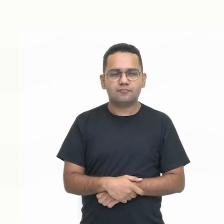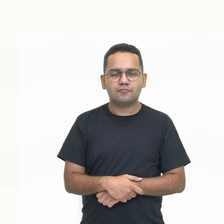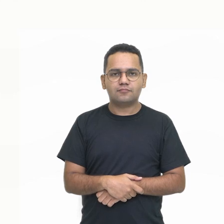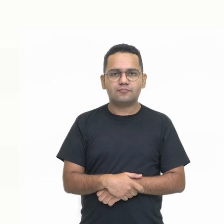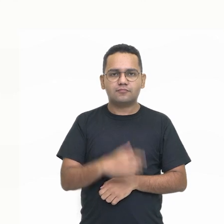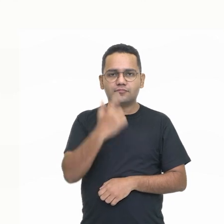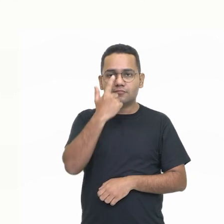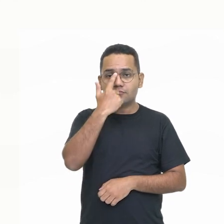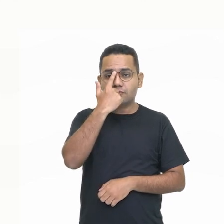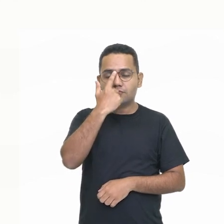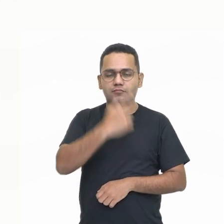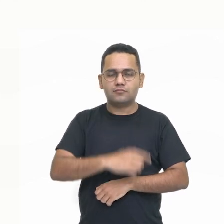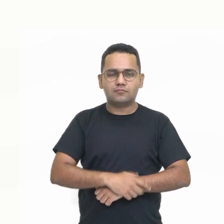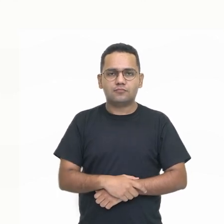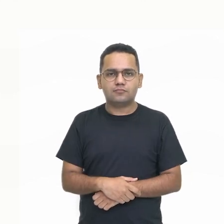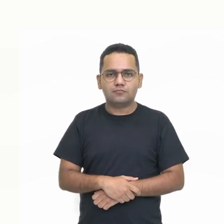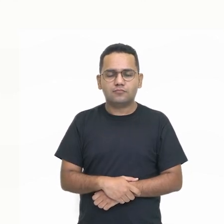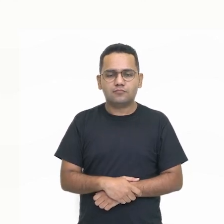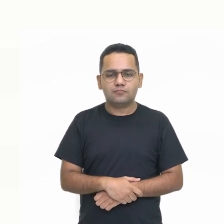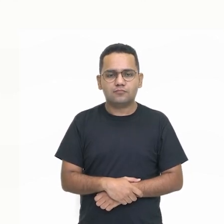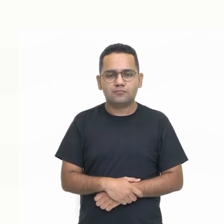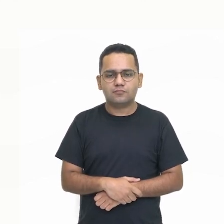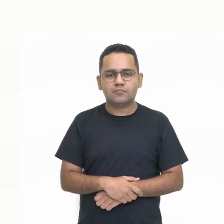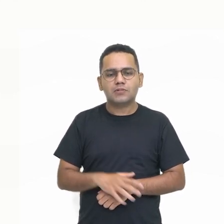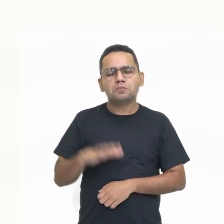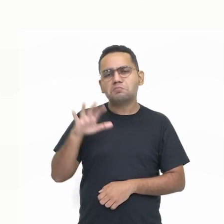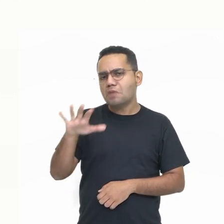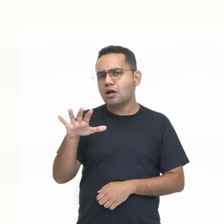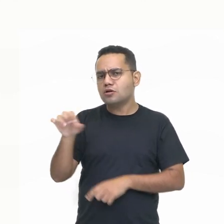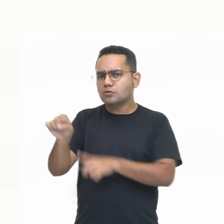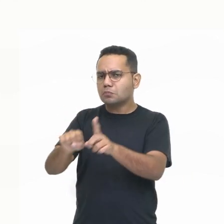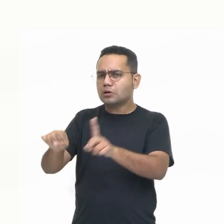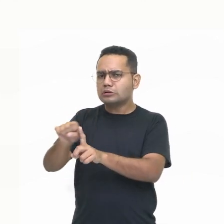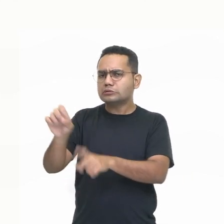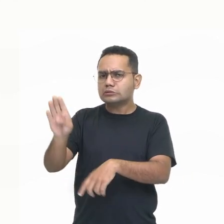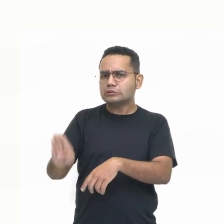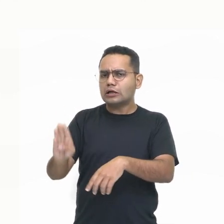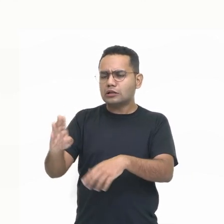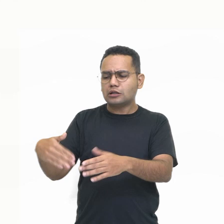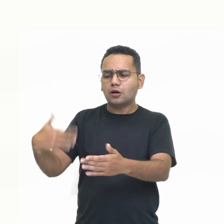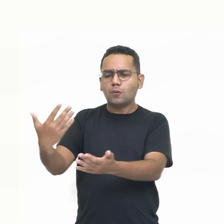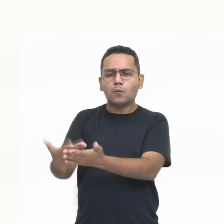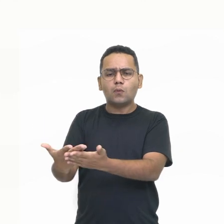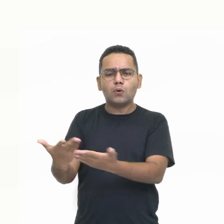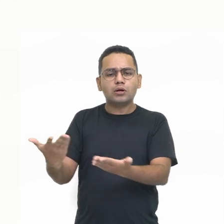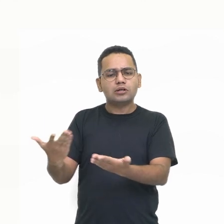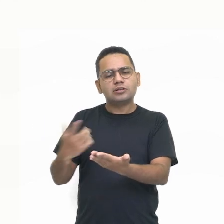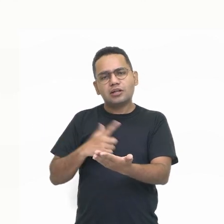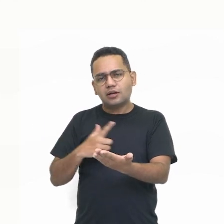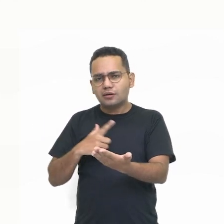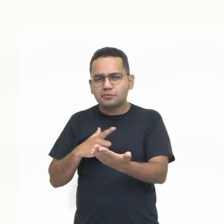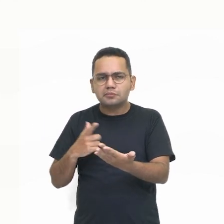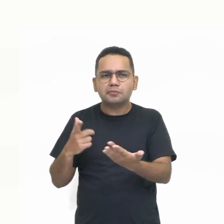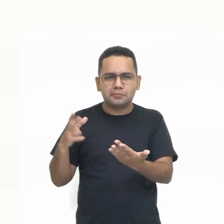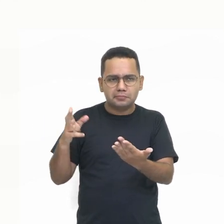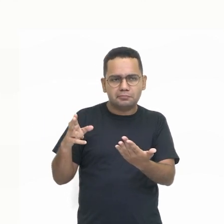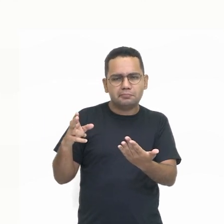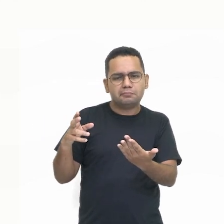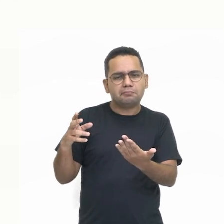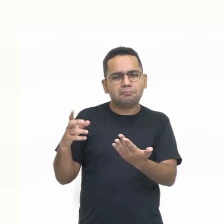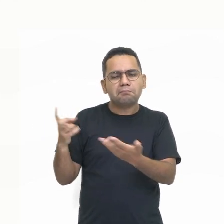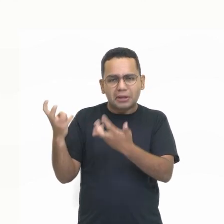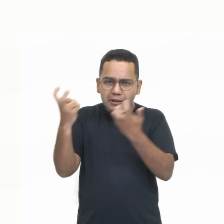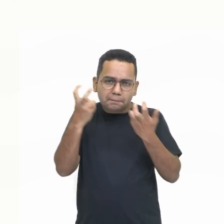né, vai se refletir até os dias de hoje, justamente, né, a utilização desse trabalho escravizado.